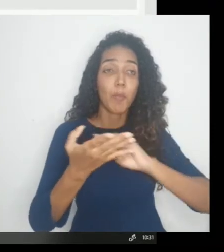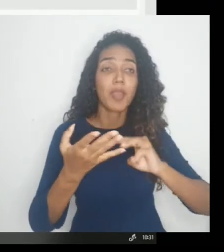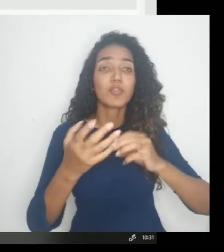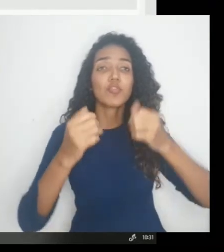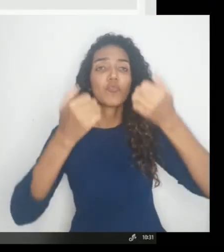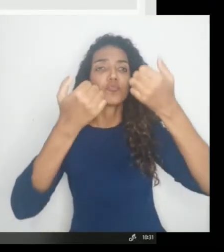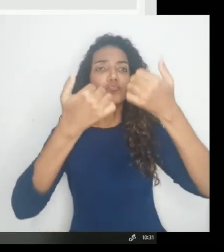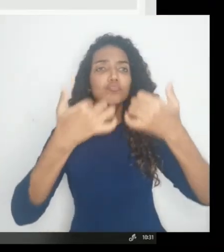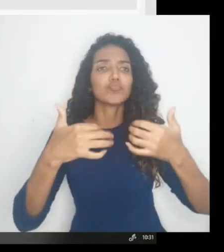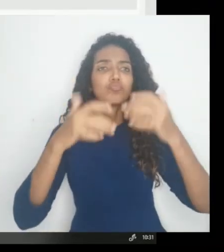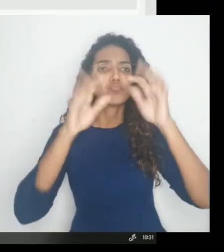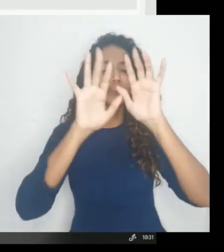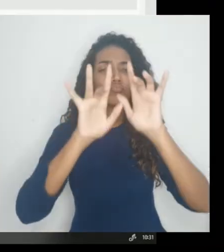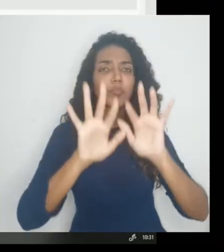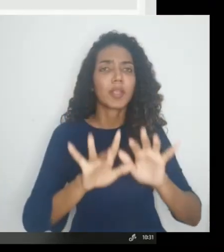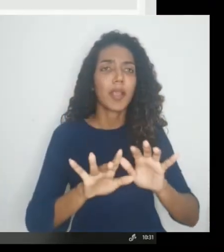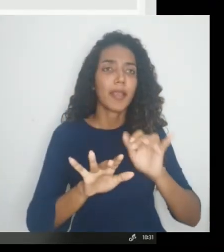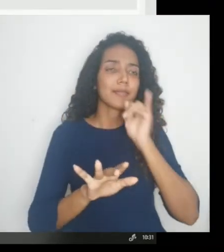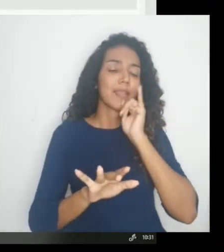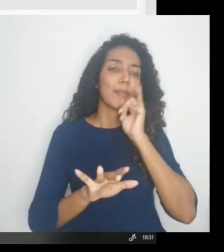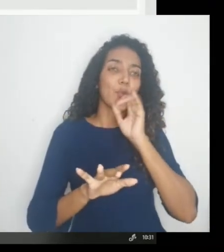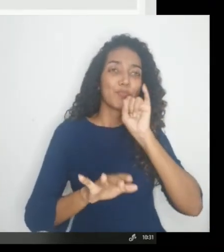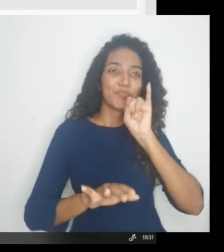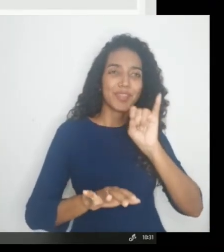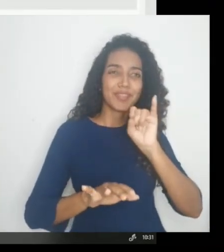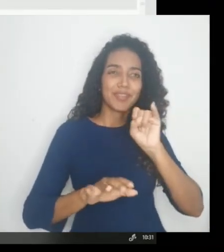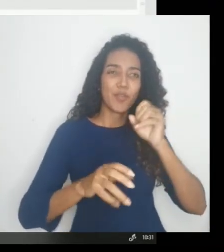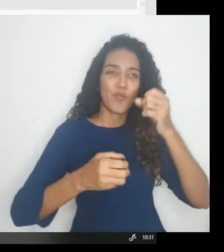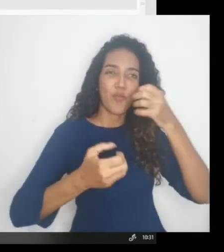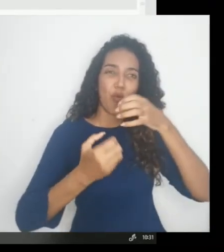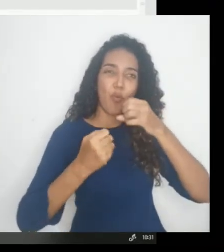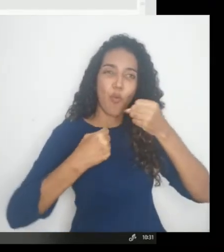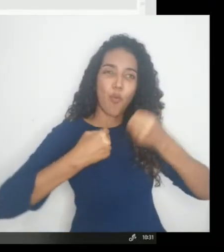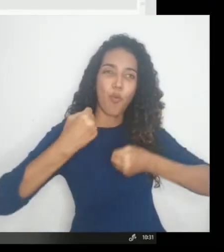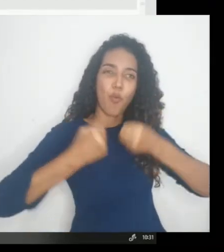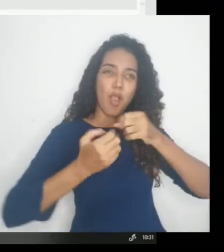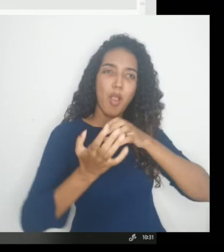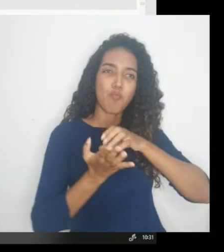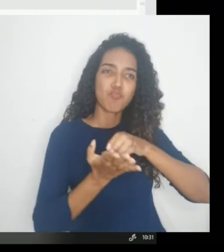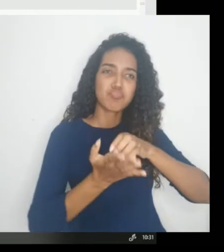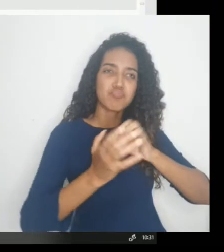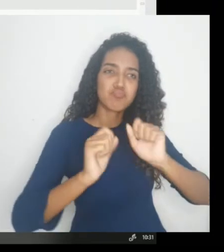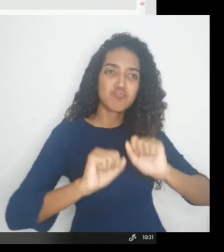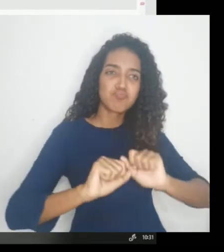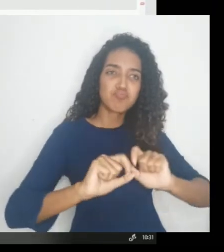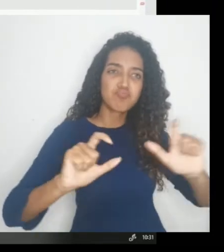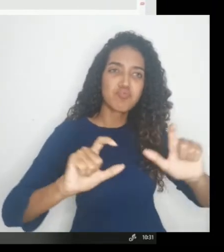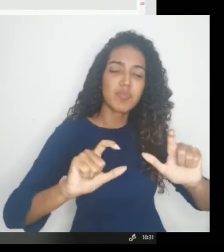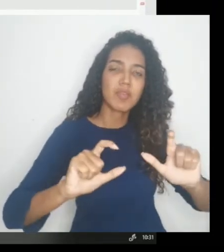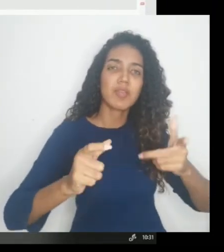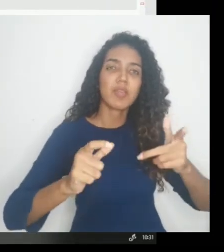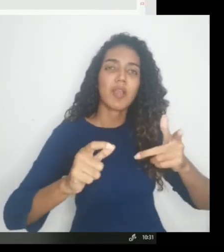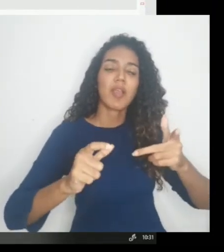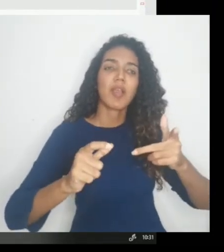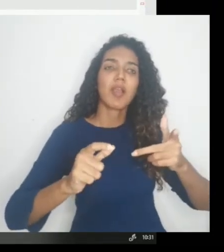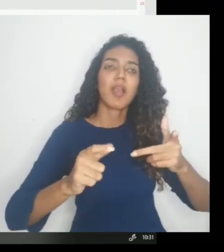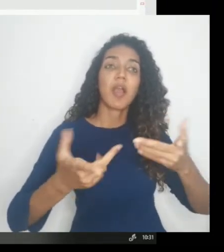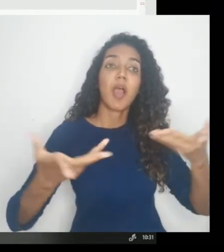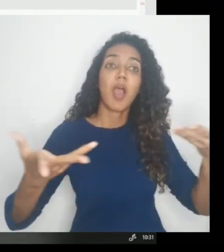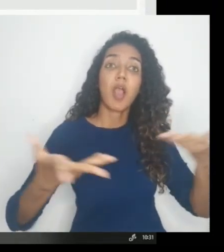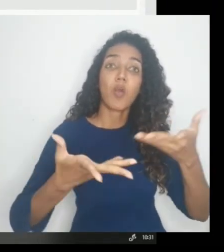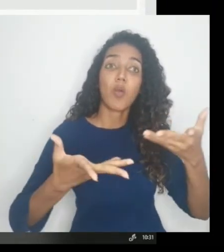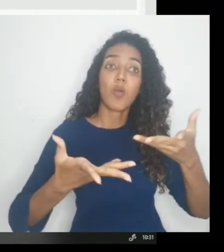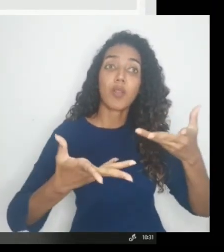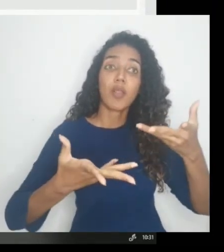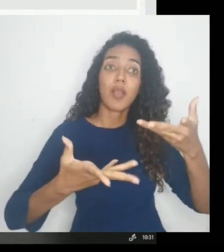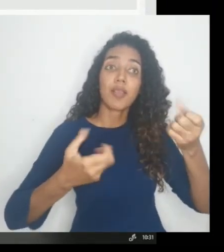carro, eu iria alterar o estado de ligado para true e dizer agora, esse cara vai passar a estar ligado. Se